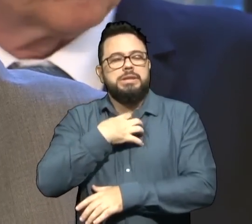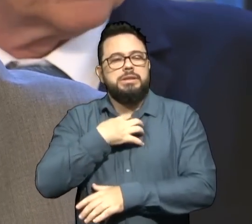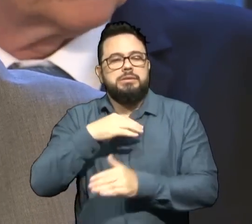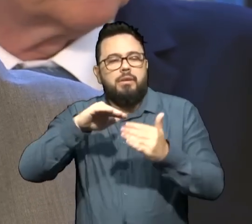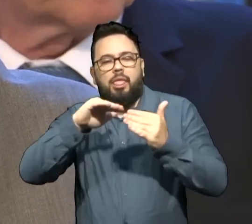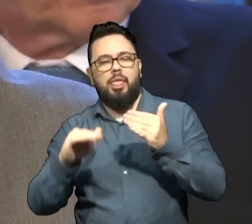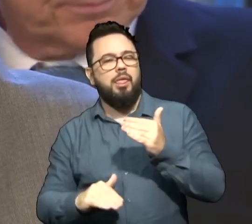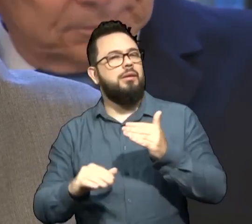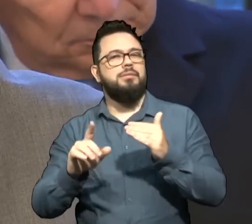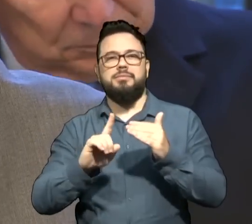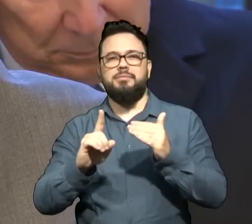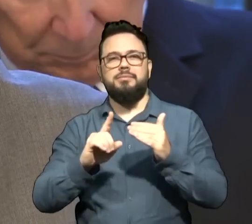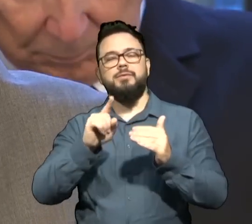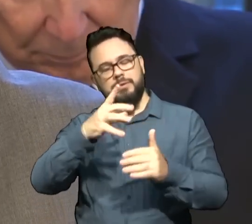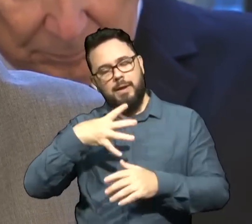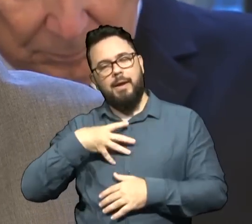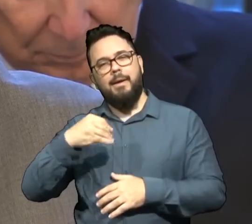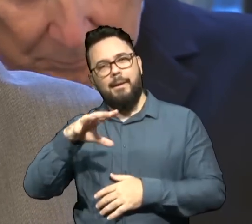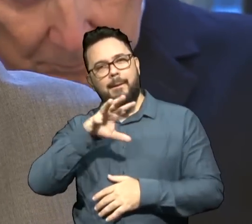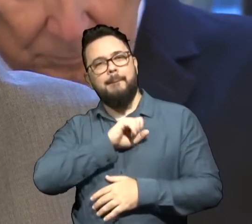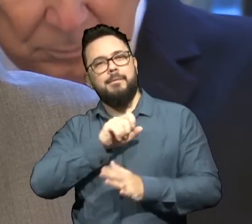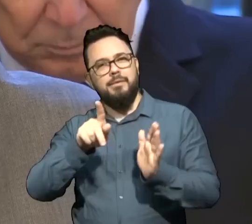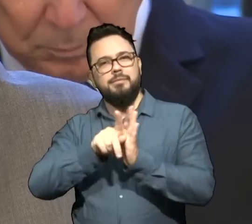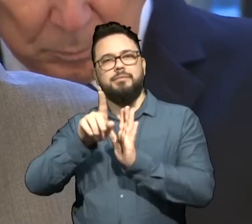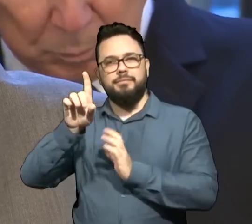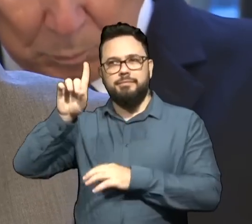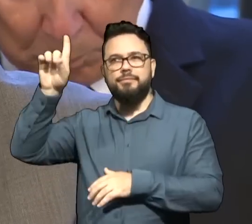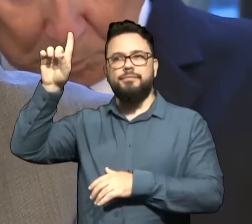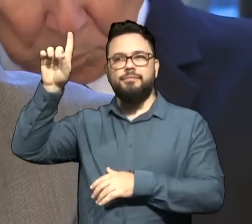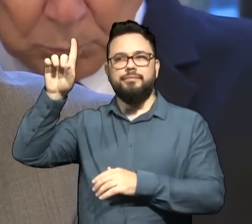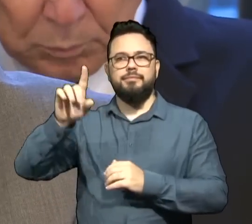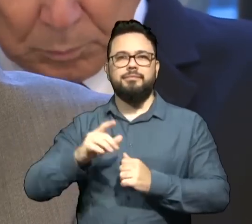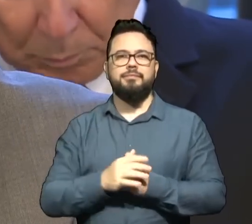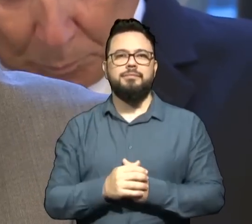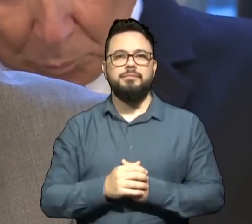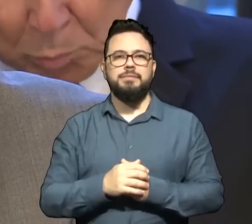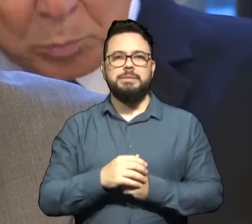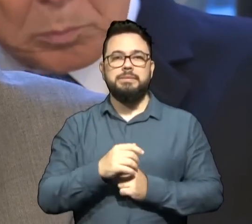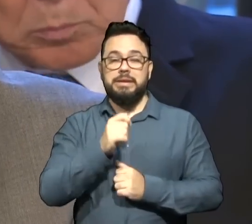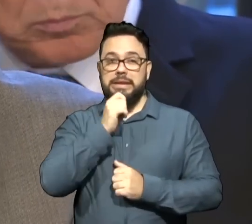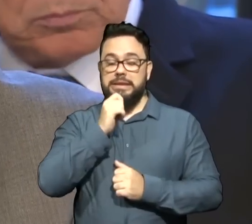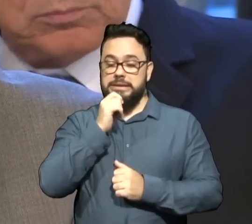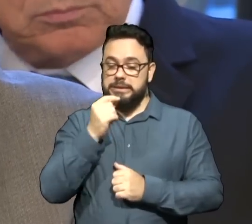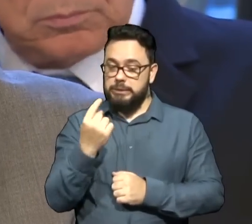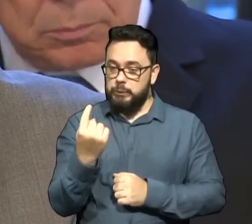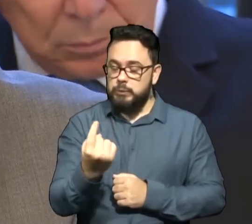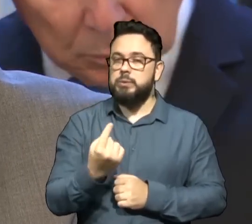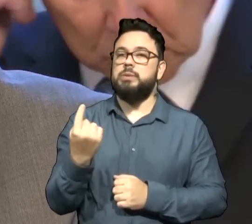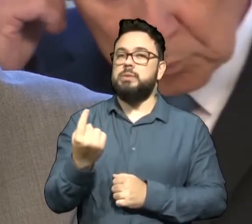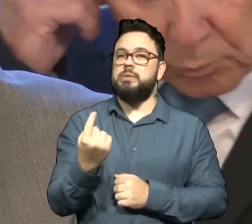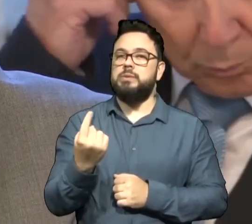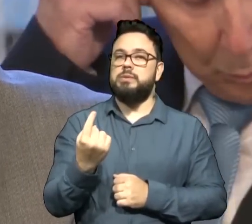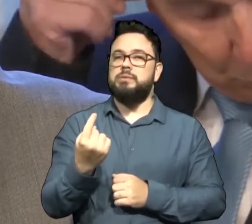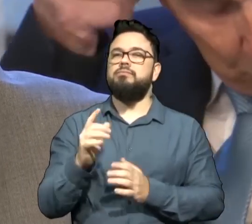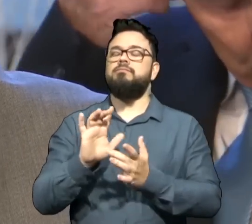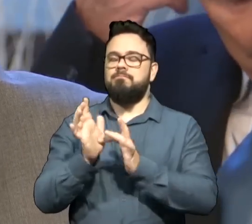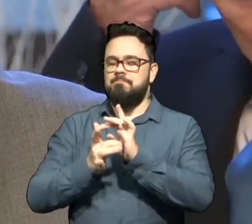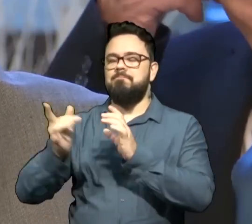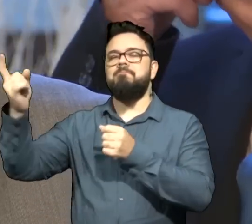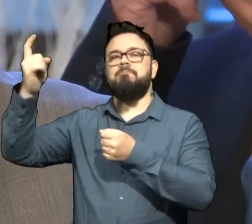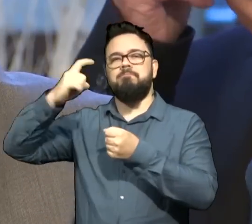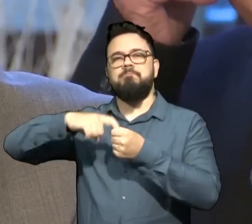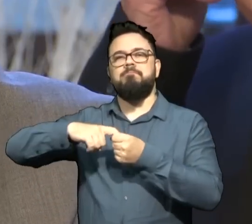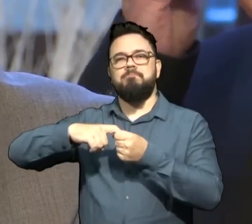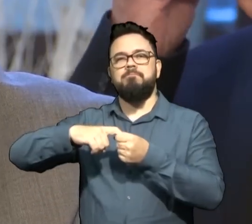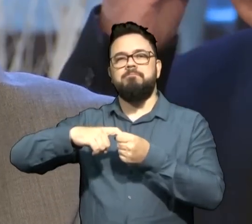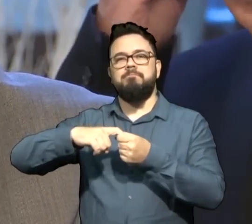filho amado de Deus mesmo em ptim ele voltará